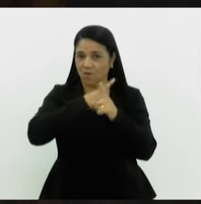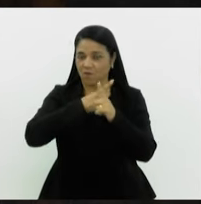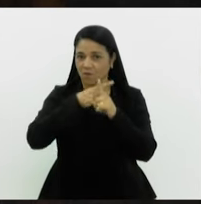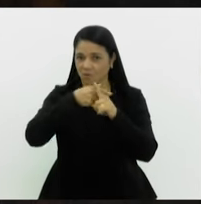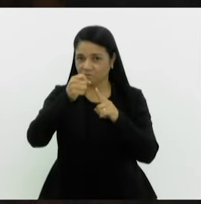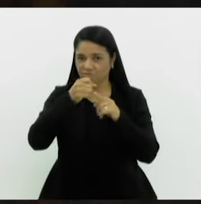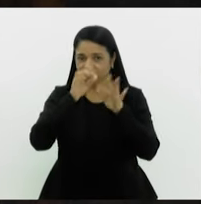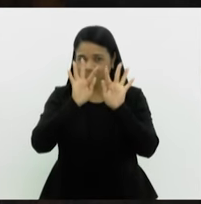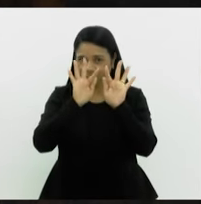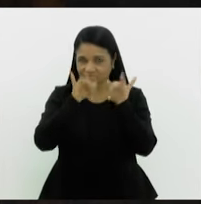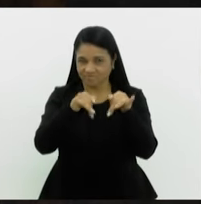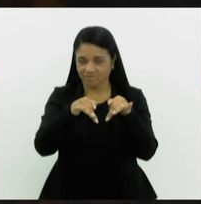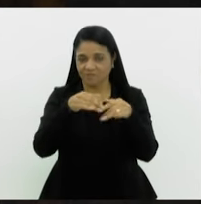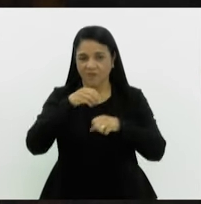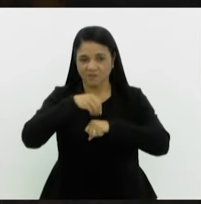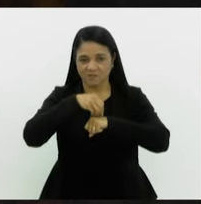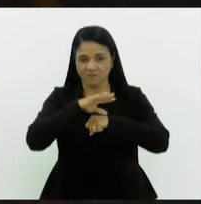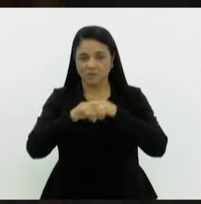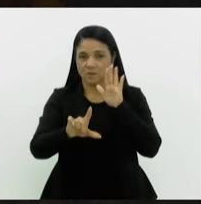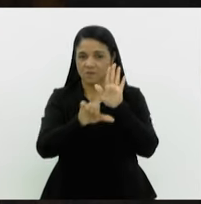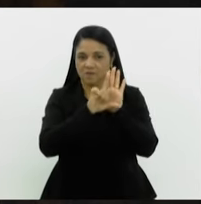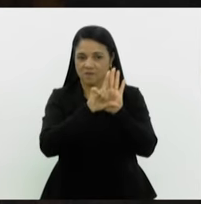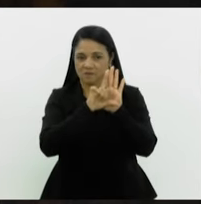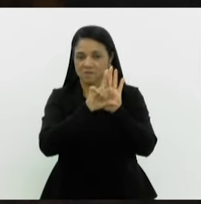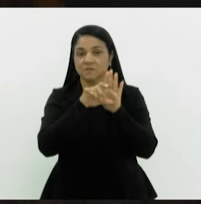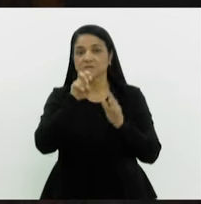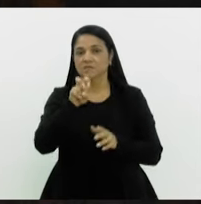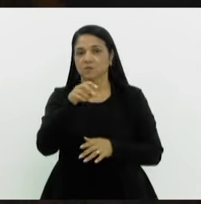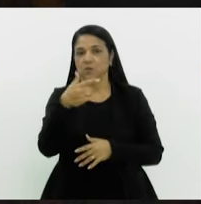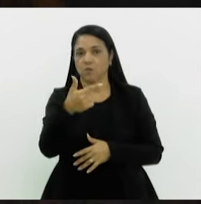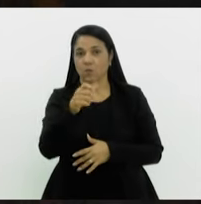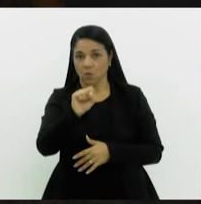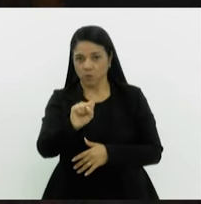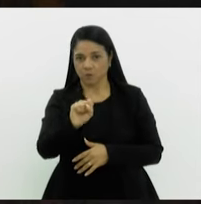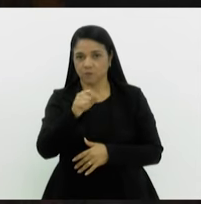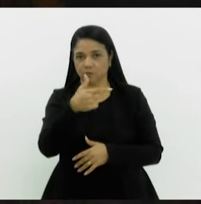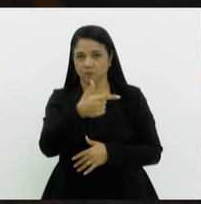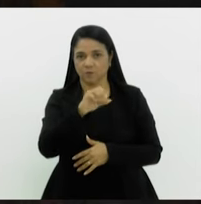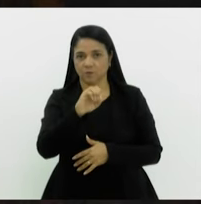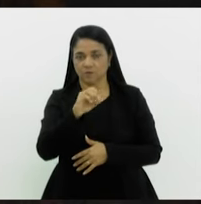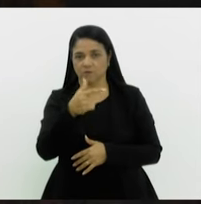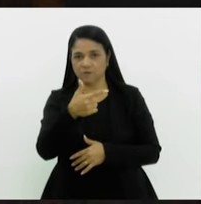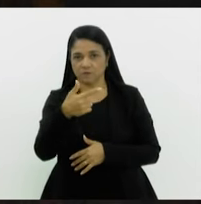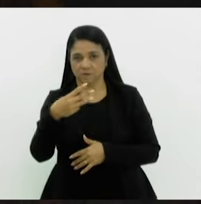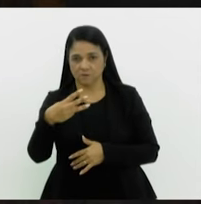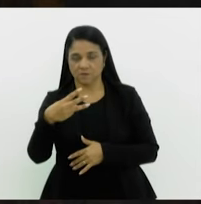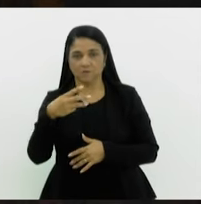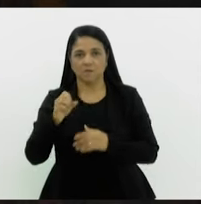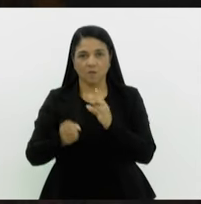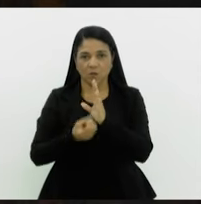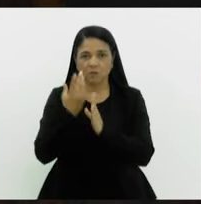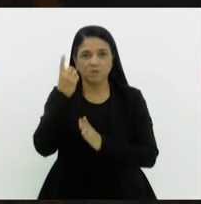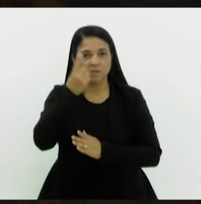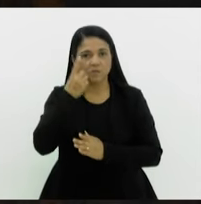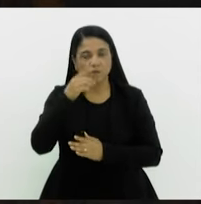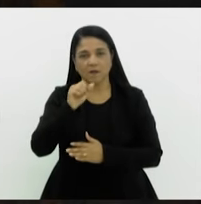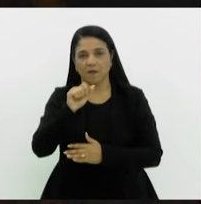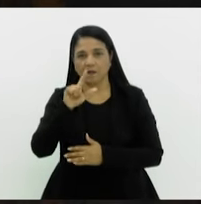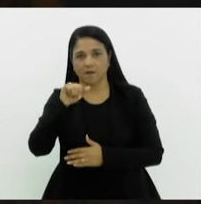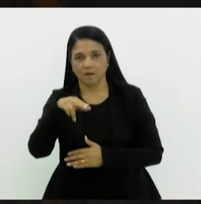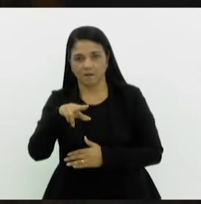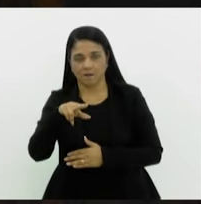assim emendada, indicação legislativa número 58 de 2023, de autoria dos deputados Alan